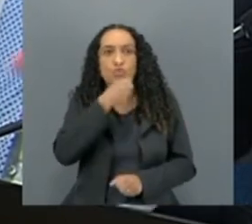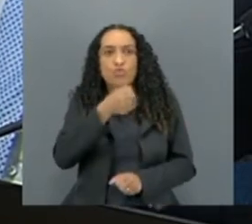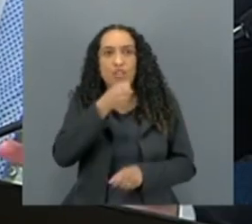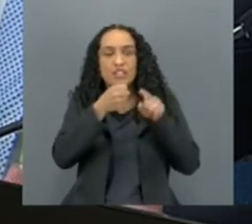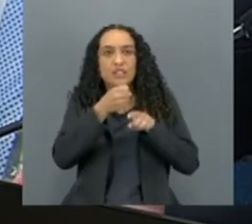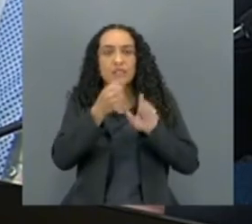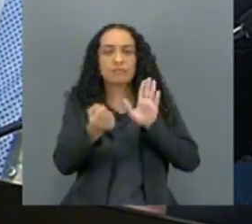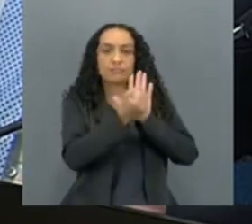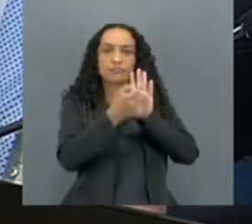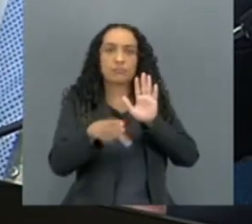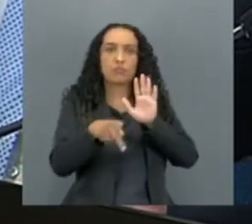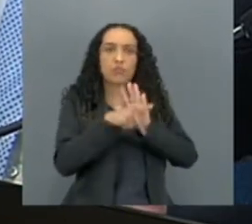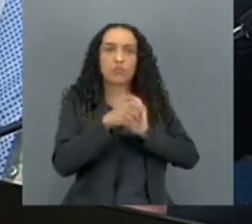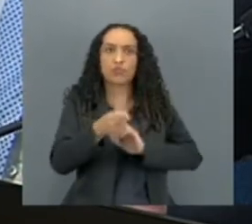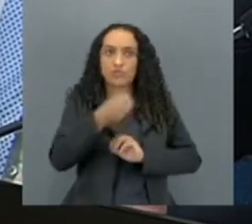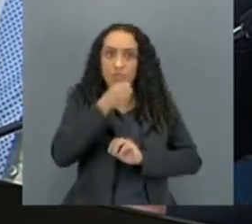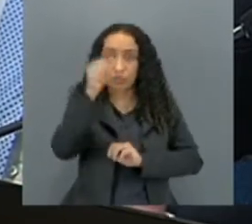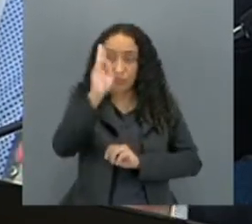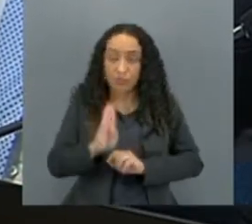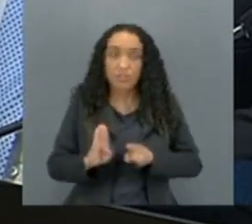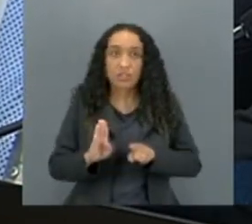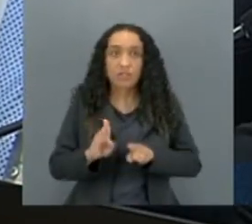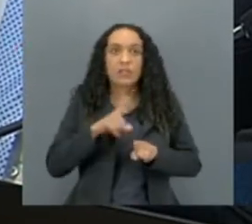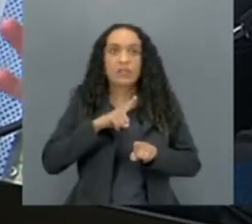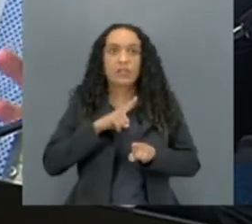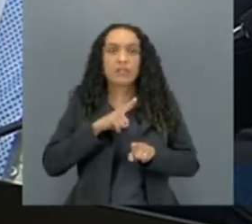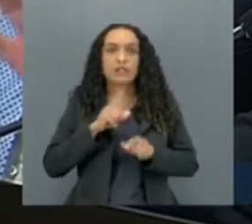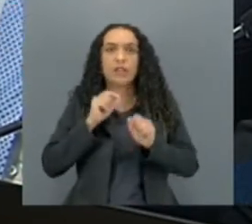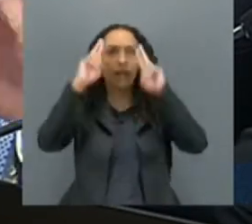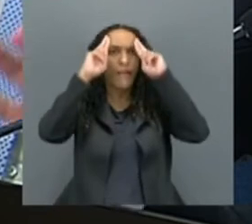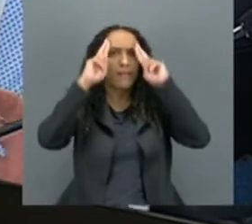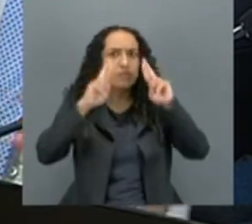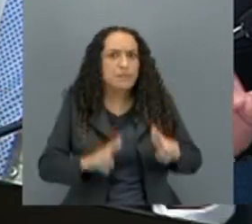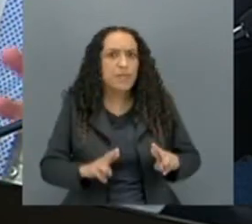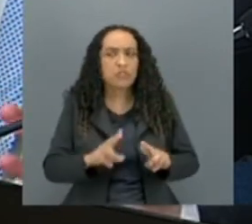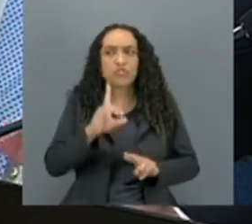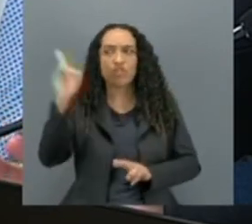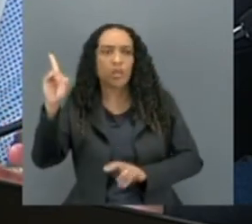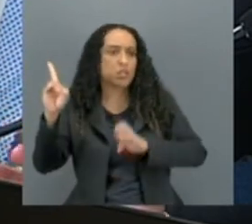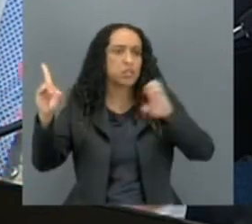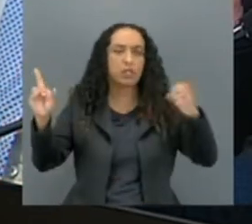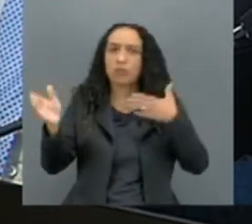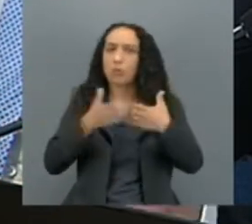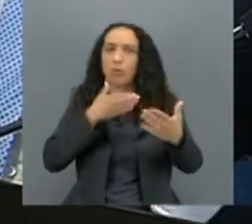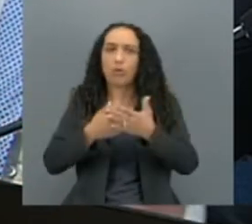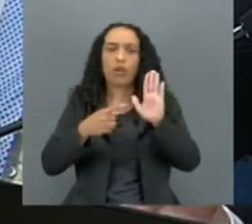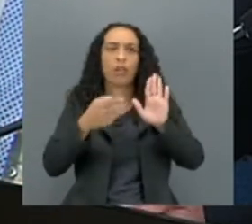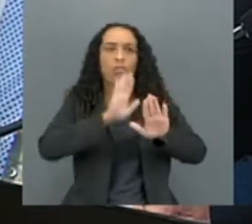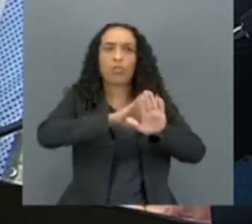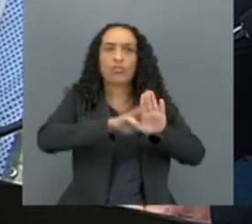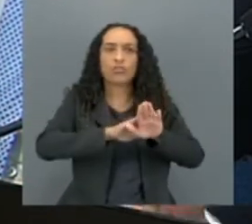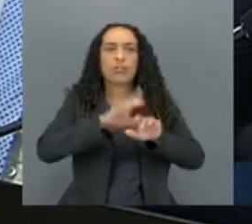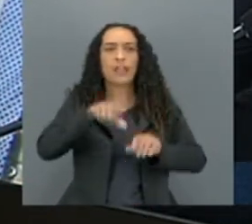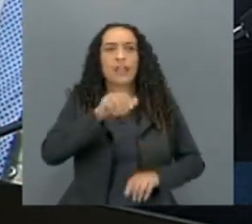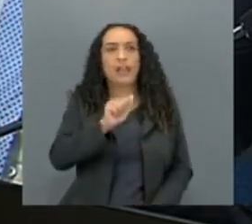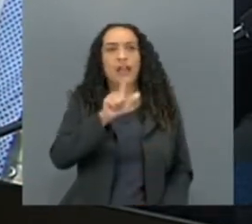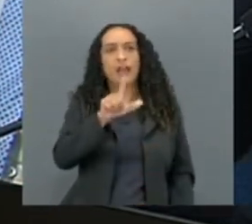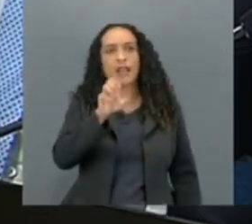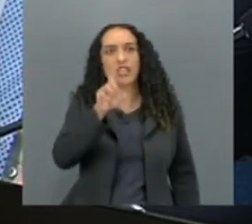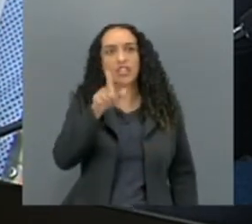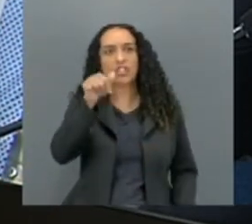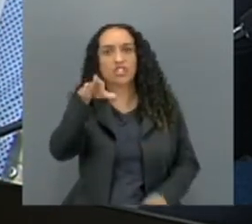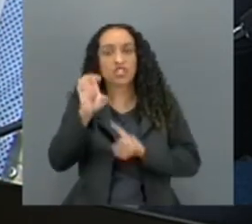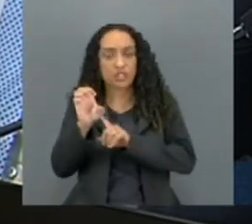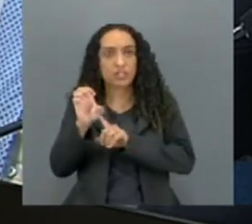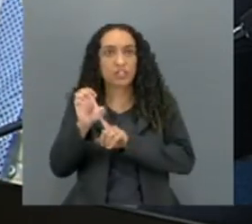um ícone do jornalismo brasileiro e que tem profundo respeito da direita e da esquerda, independente de ideologias, que se chama Alexandre Garcia. Sabe qual foi o crime